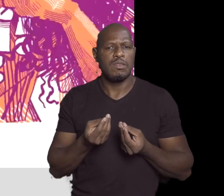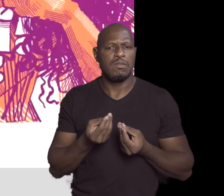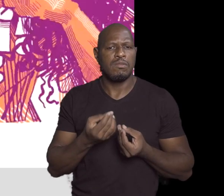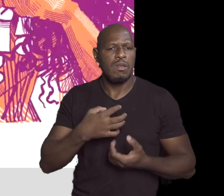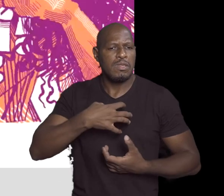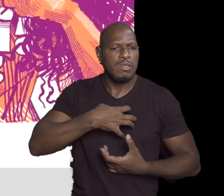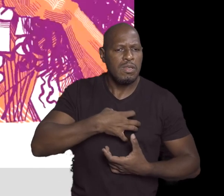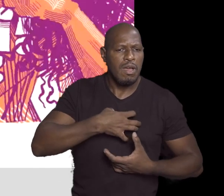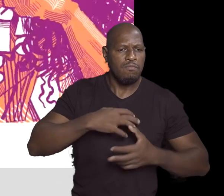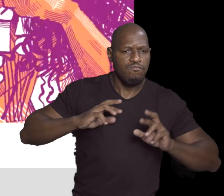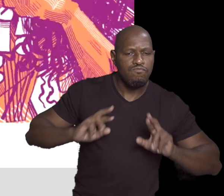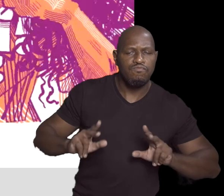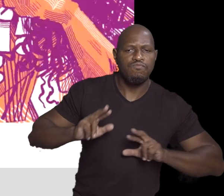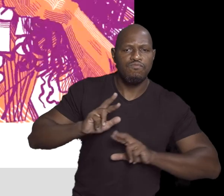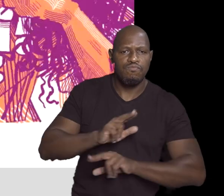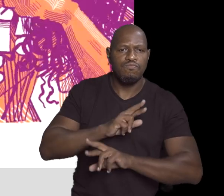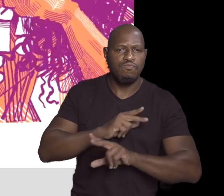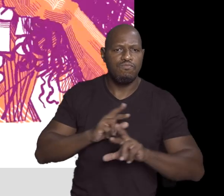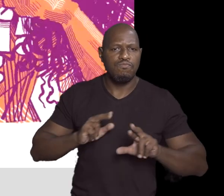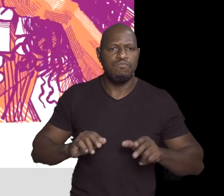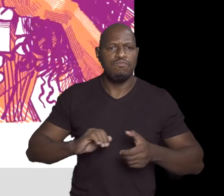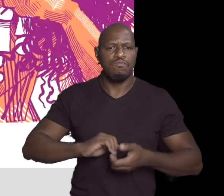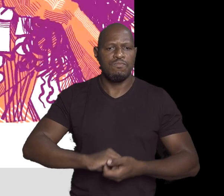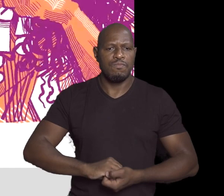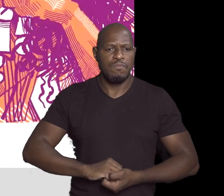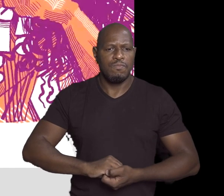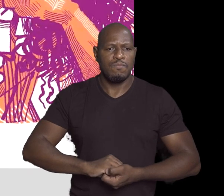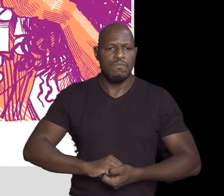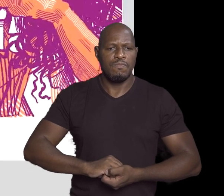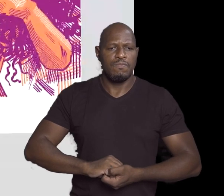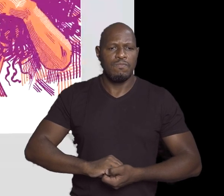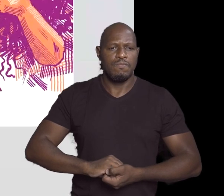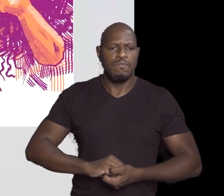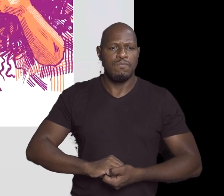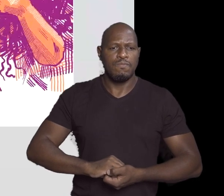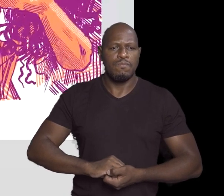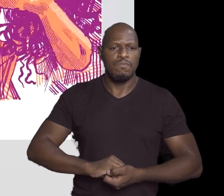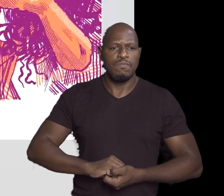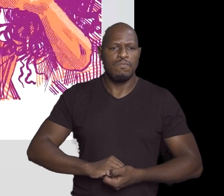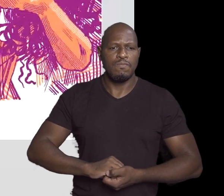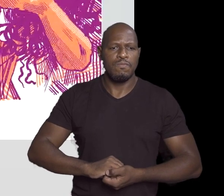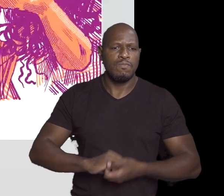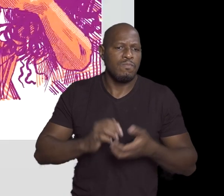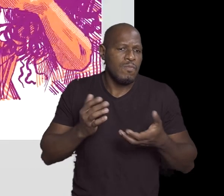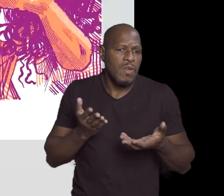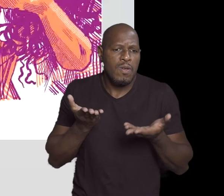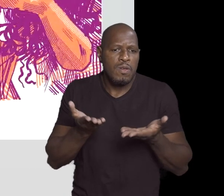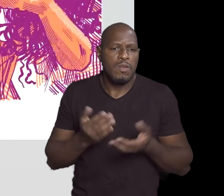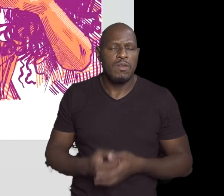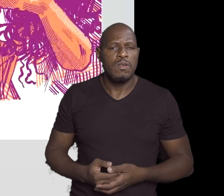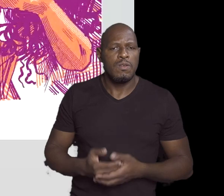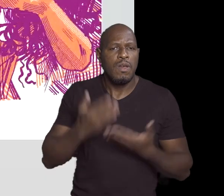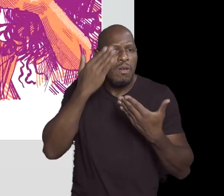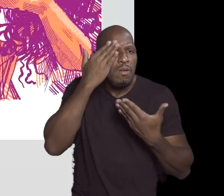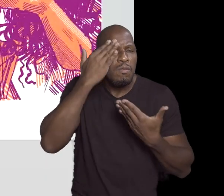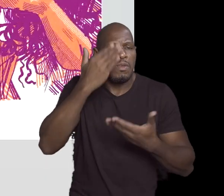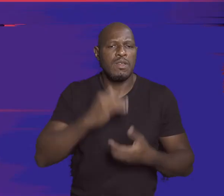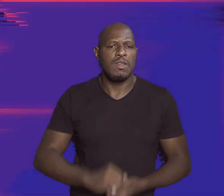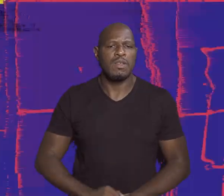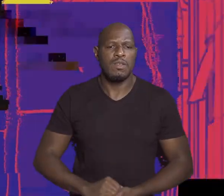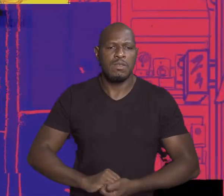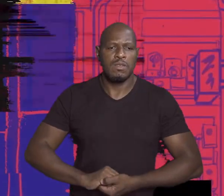uma situação diferente. Então é isso. Obrigado.